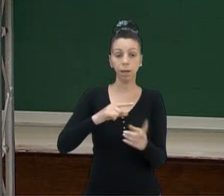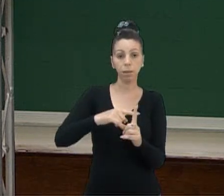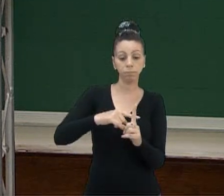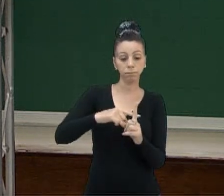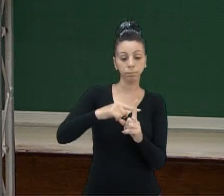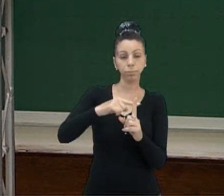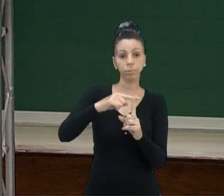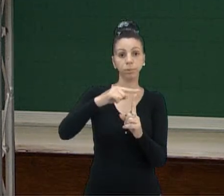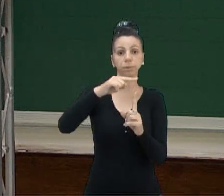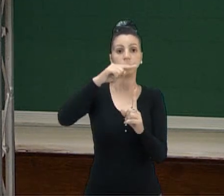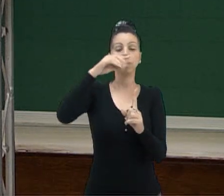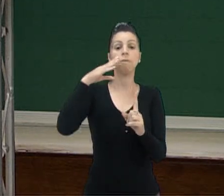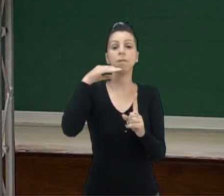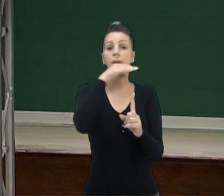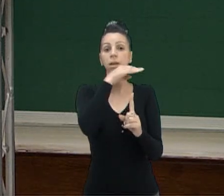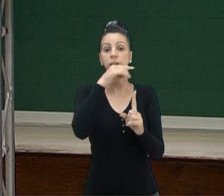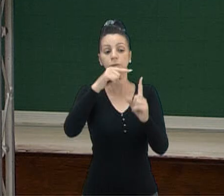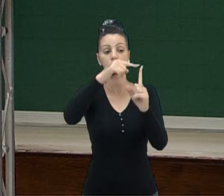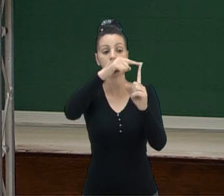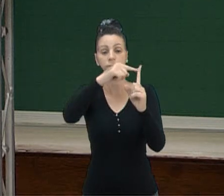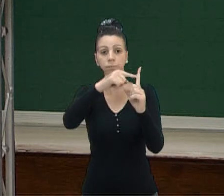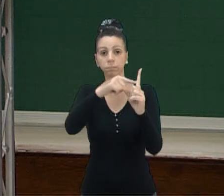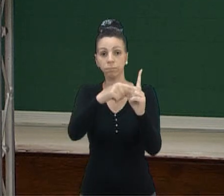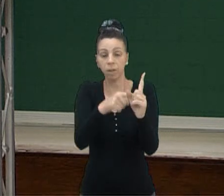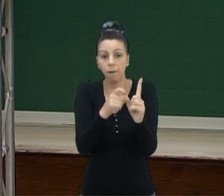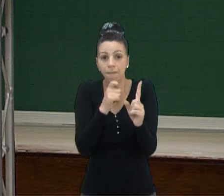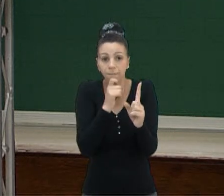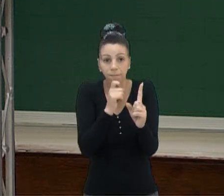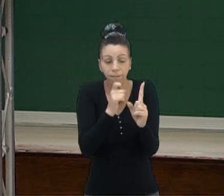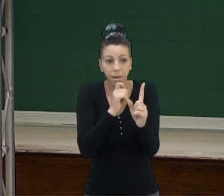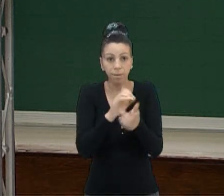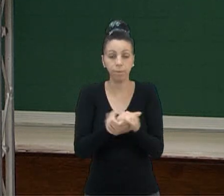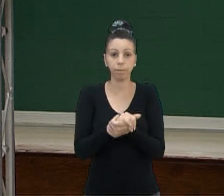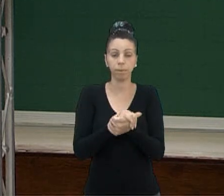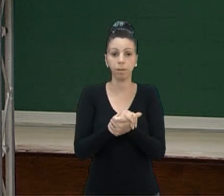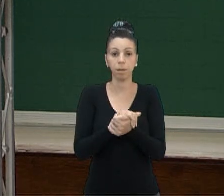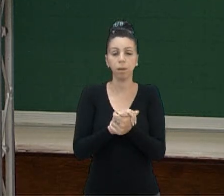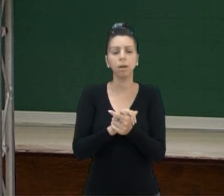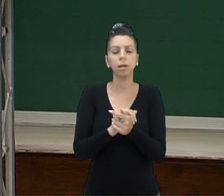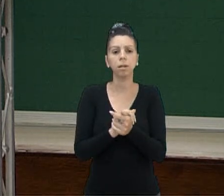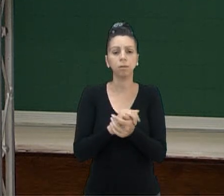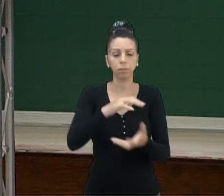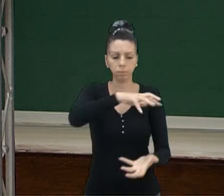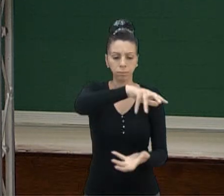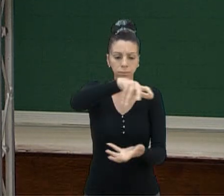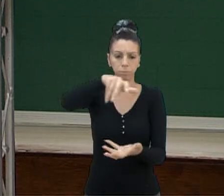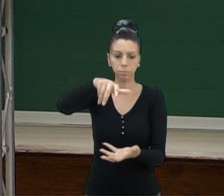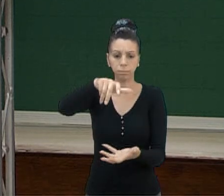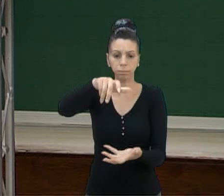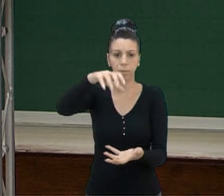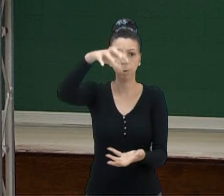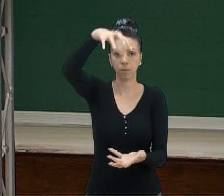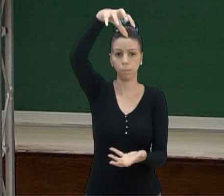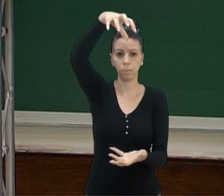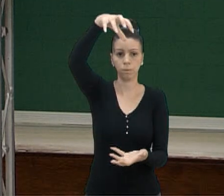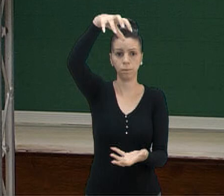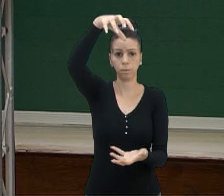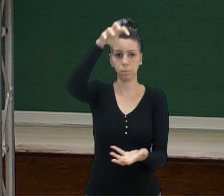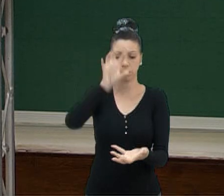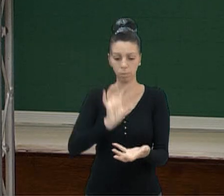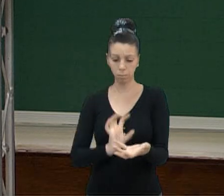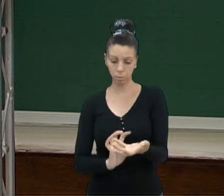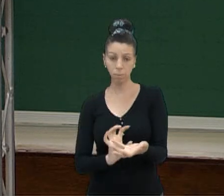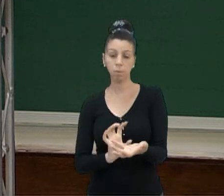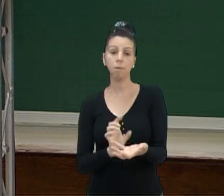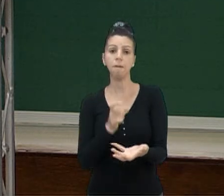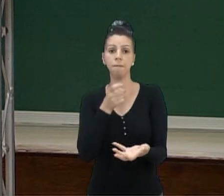menos aquecidas. E as intermediárias. E aí a gente classifica, a gente divide isso em zonas térmicas. Lá